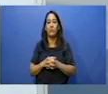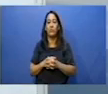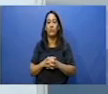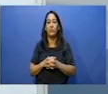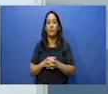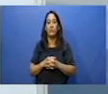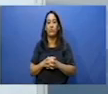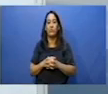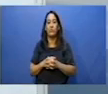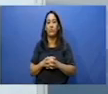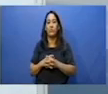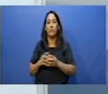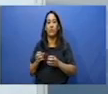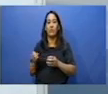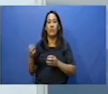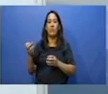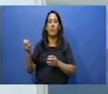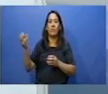Viajou.